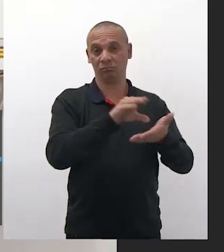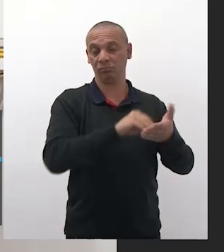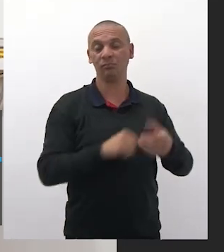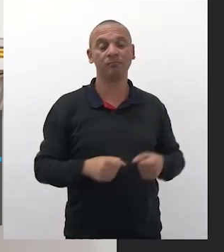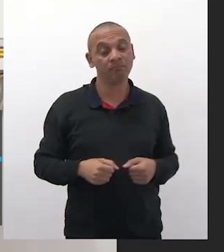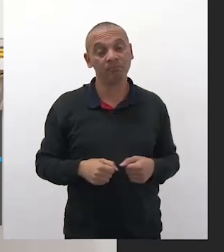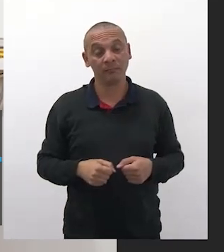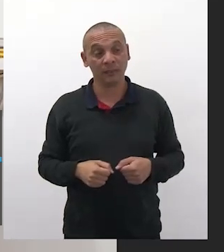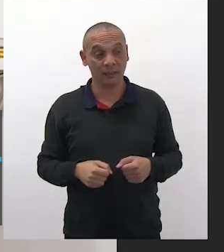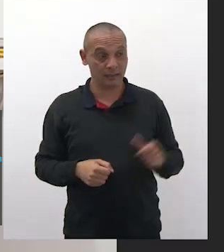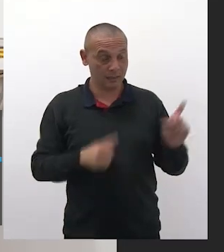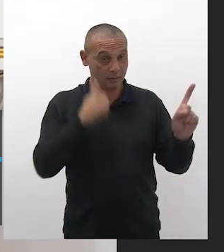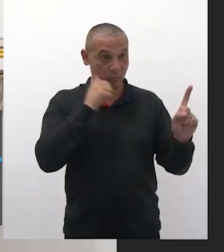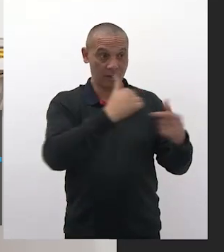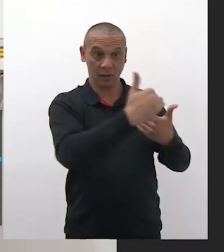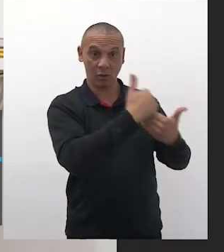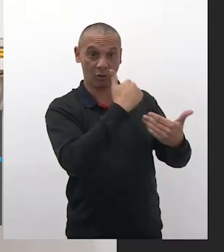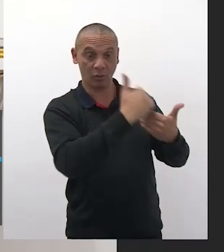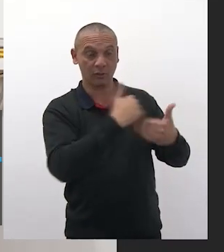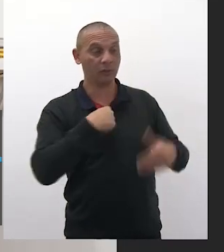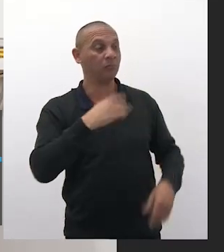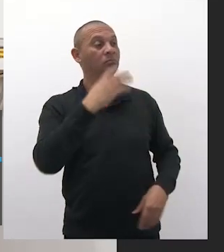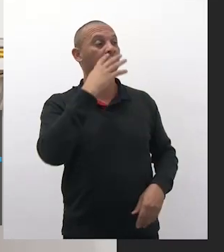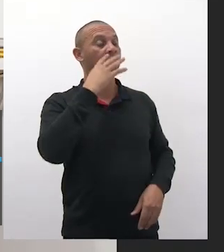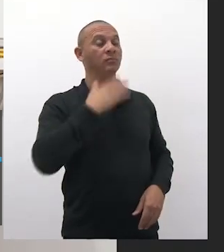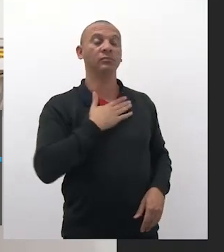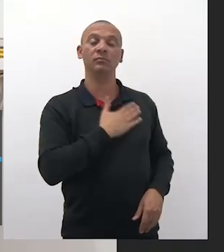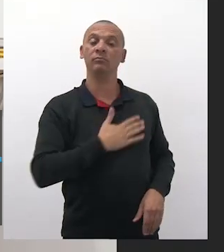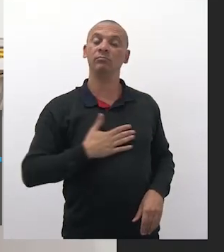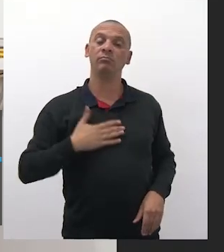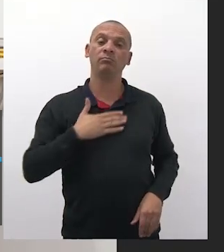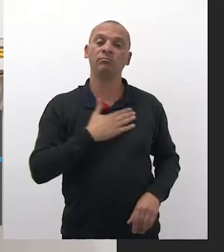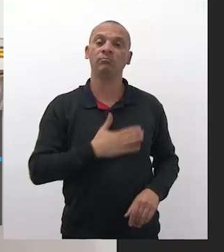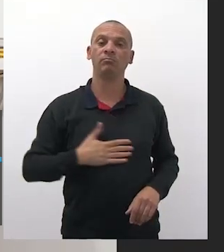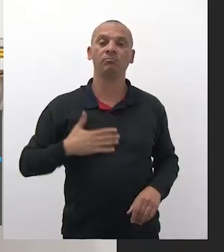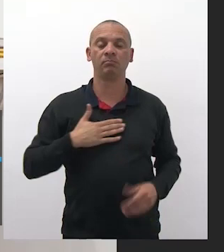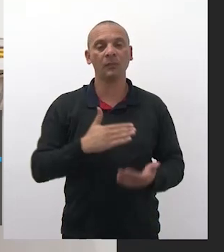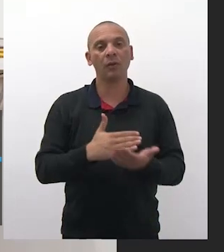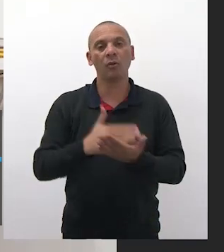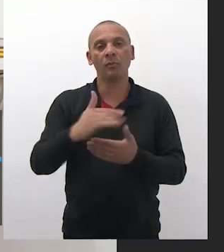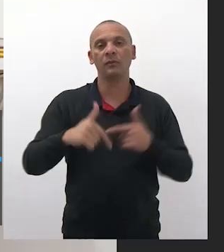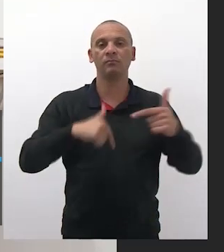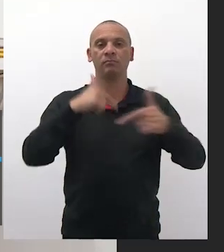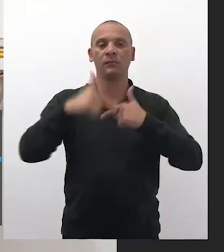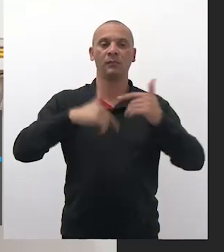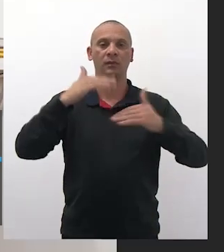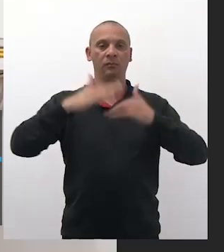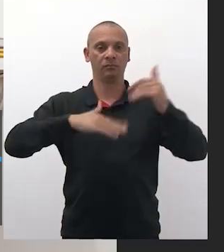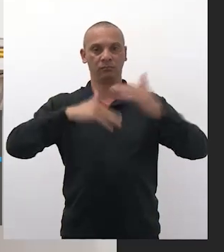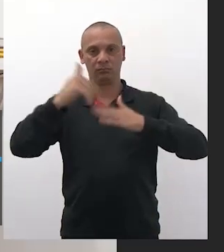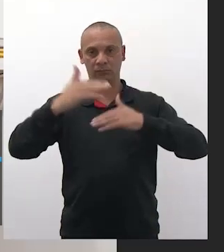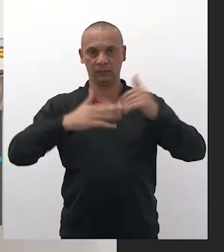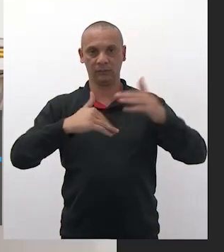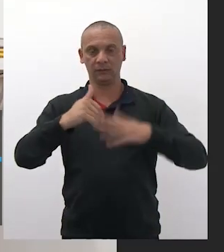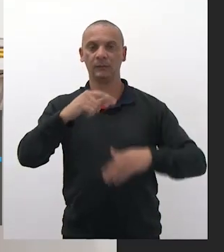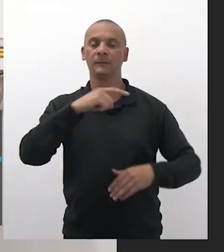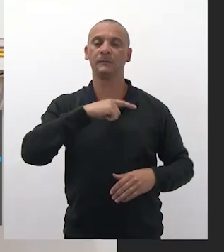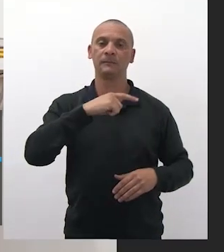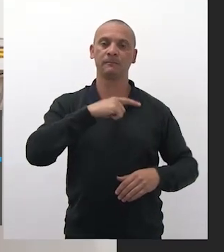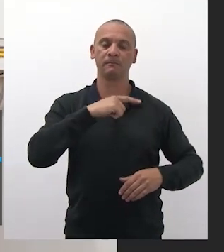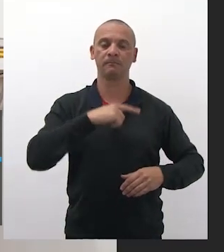assim, maravilhosa que eu encontrei no meu início aí, né, de carreira